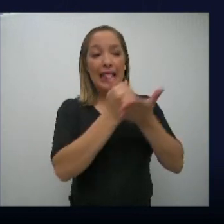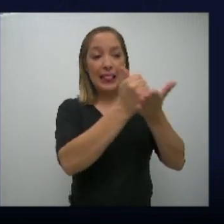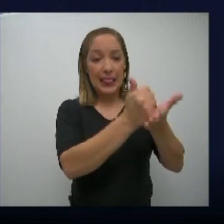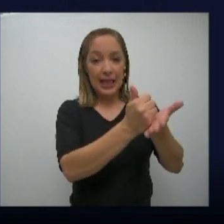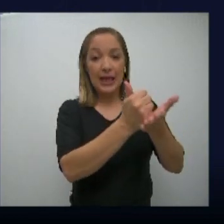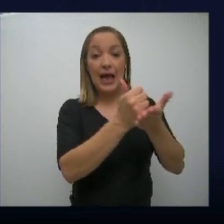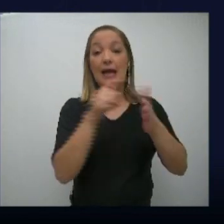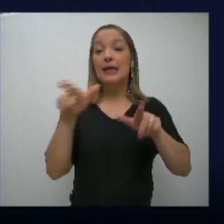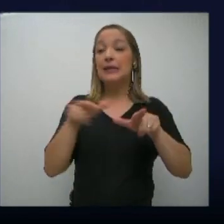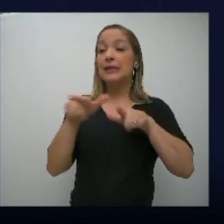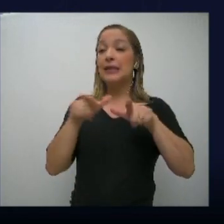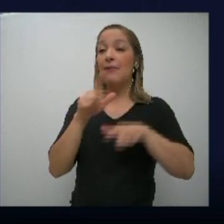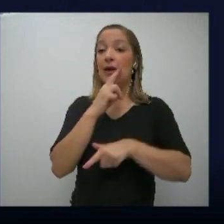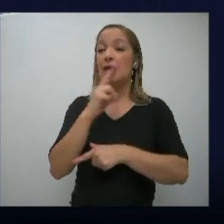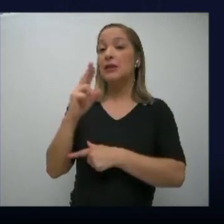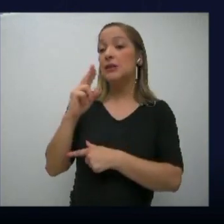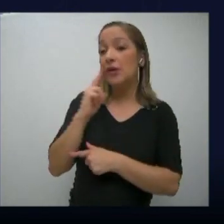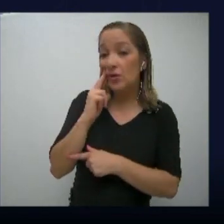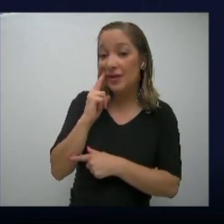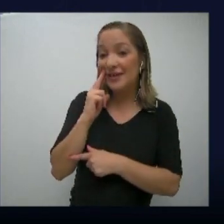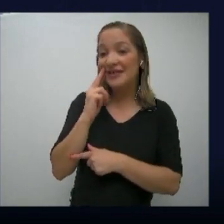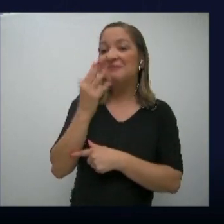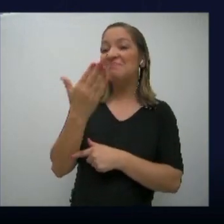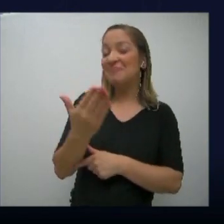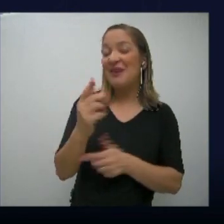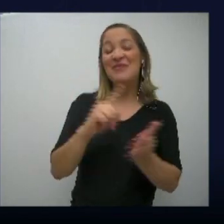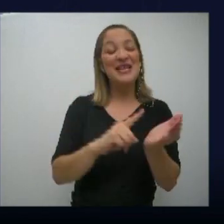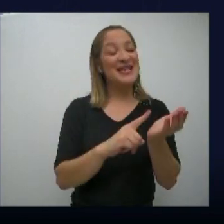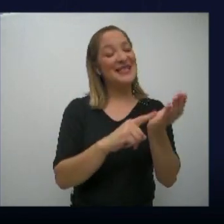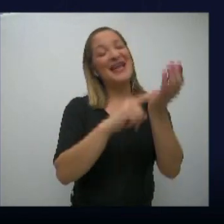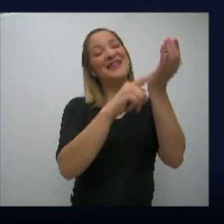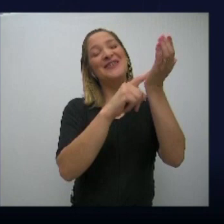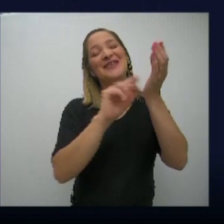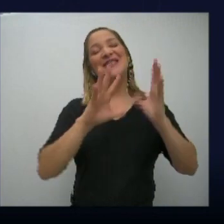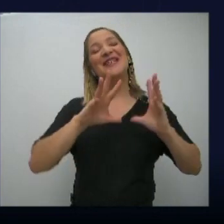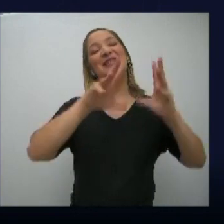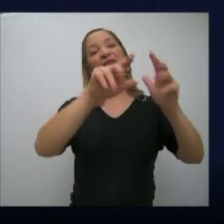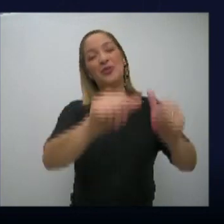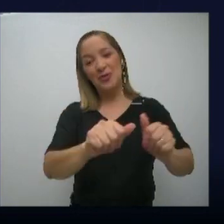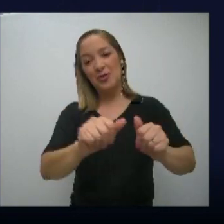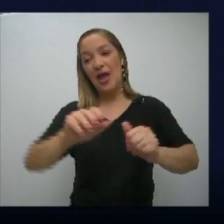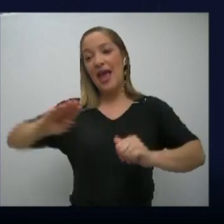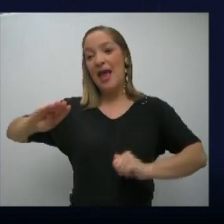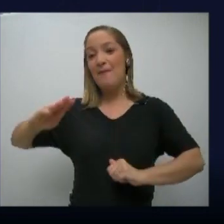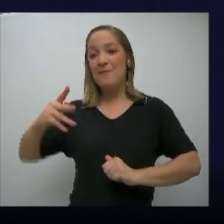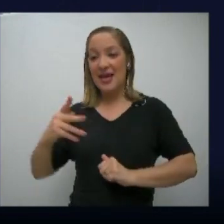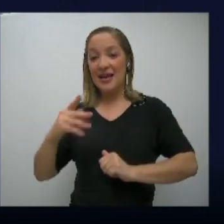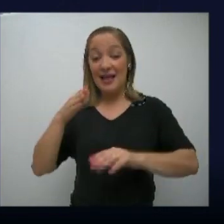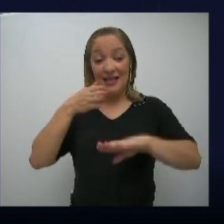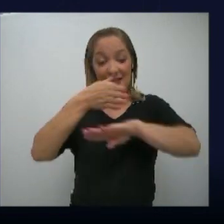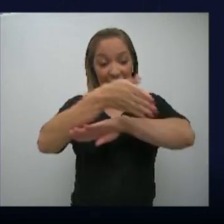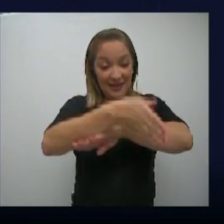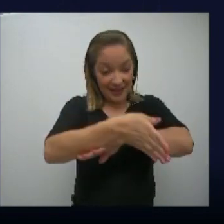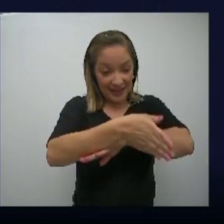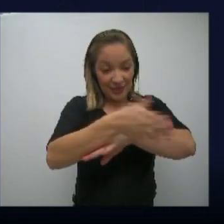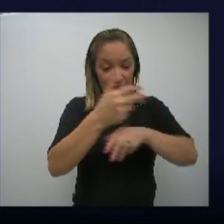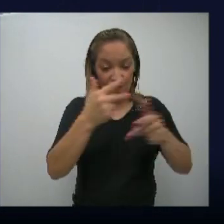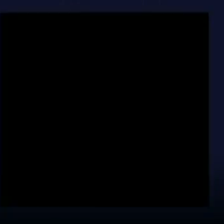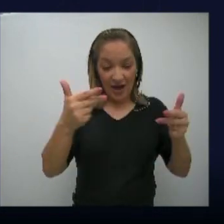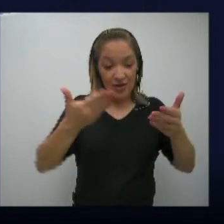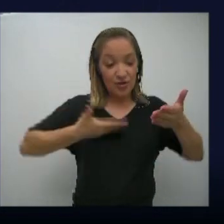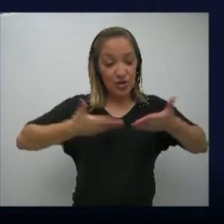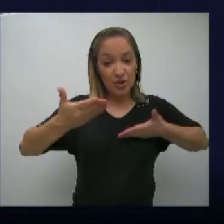trabalho com os restaurantes E e essa é uma tendência de tecnologia como um todo que esse bem aqui nessa Services entrando em Várias Vários